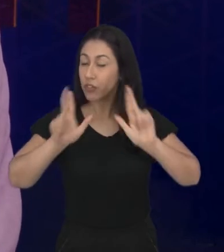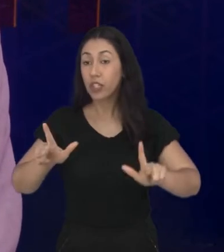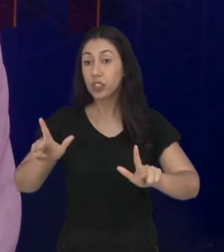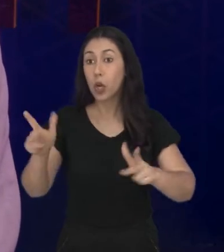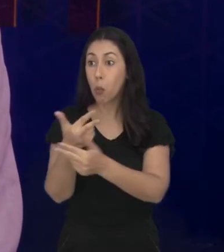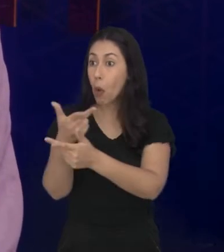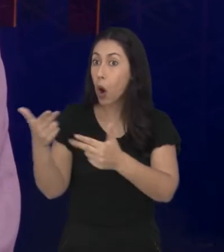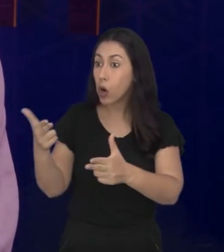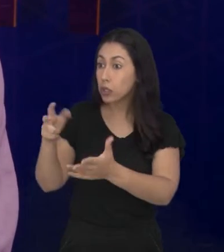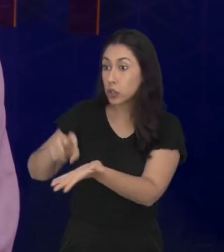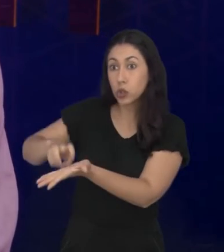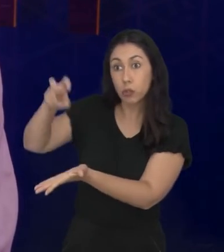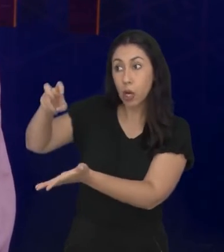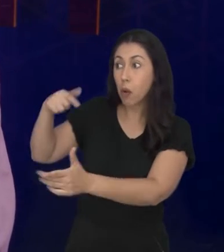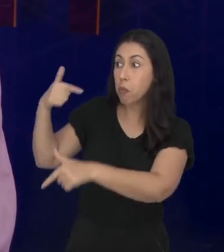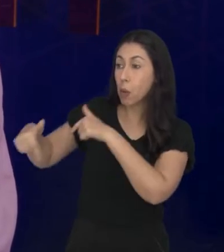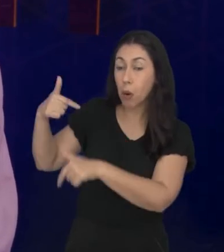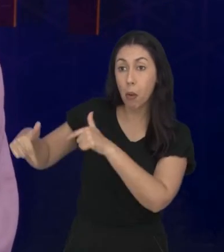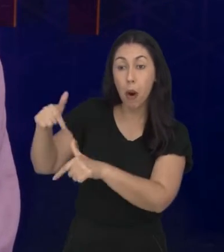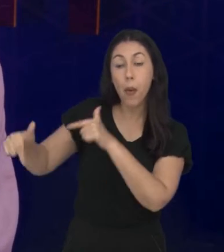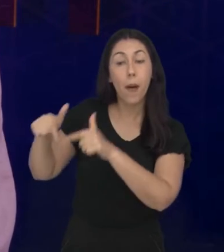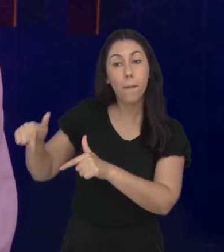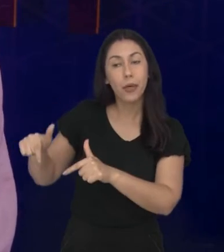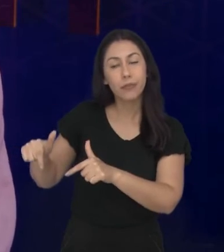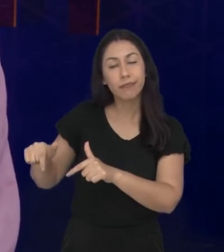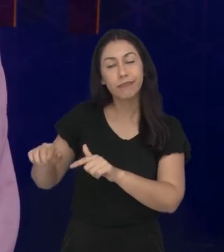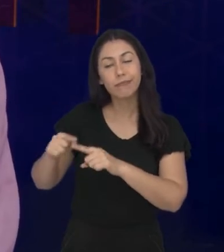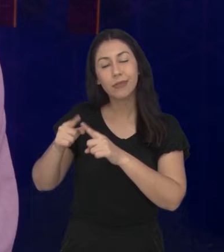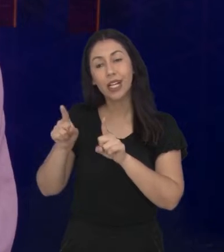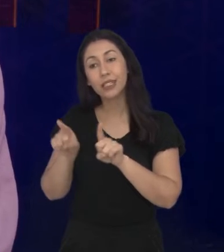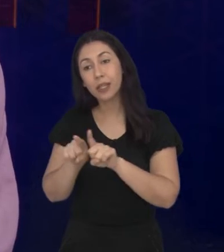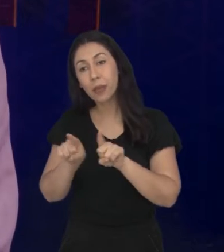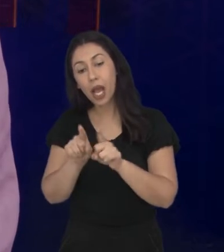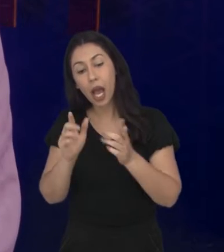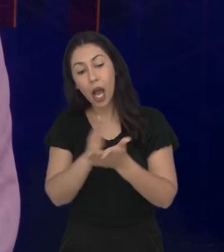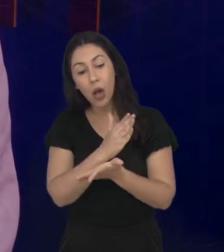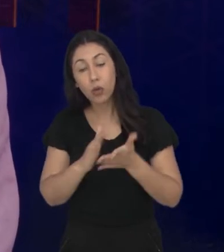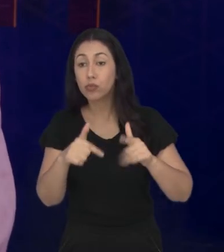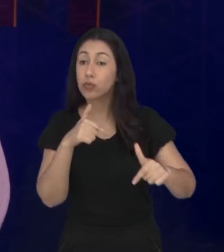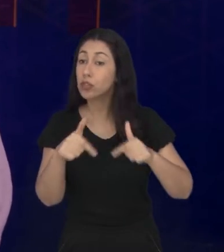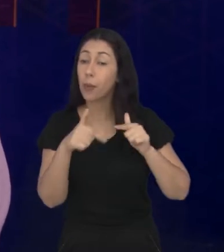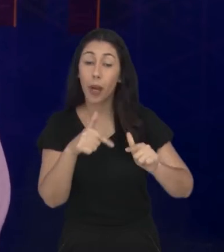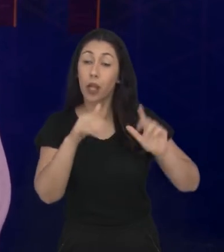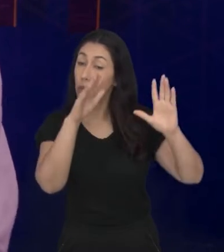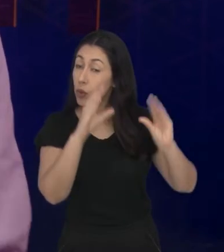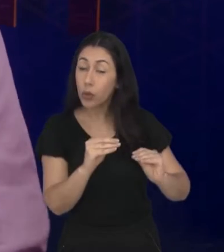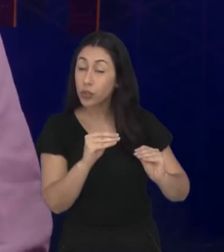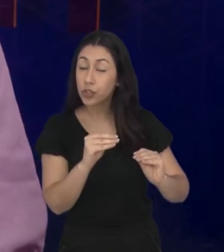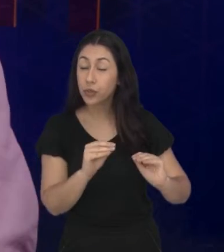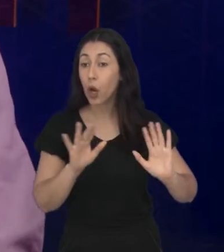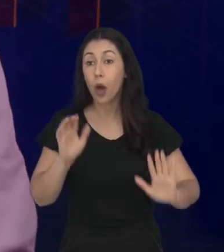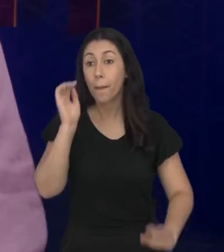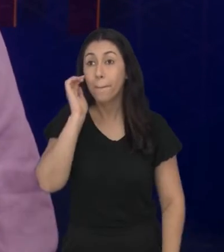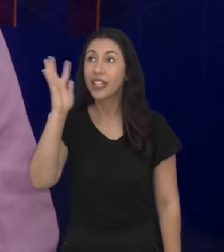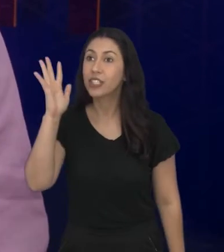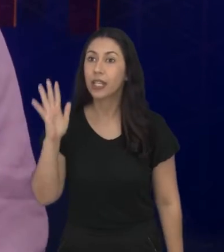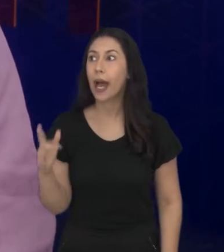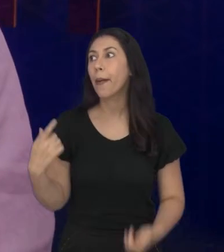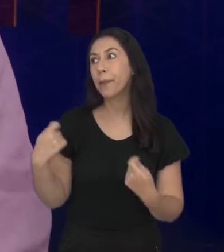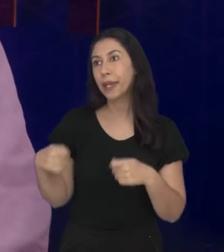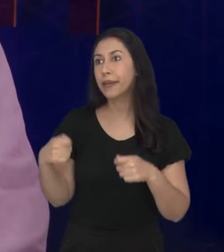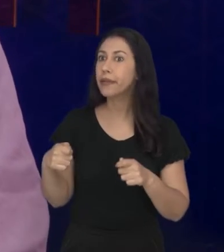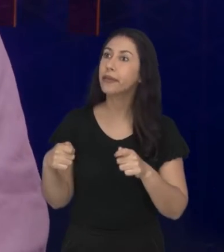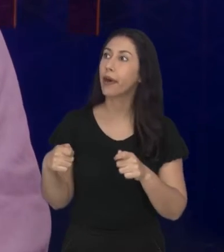acontecem durante o dia, mas ao mesmo tempo tem muitos serviços que precisam funcionar à noite. Imagina se tipo assim, não, gente, a gente tem que respeitar